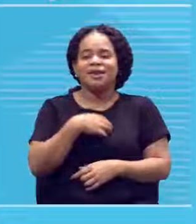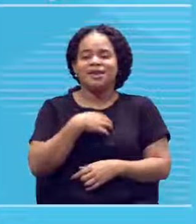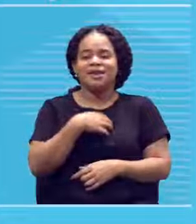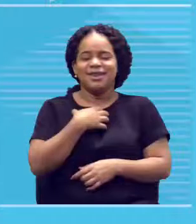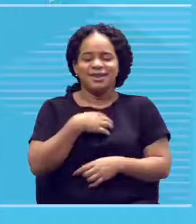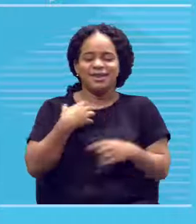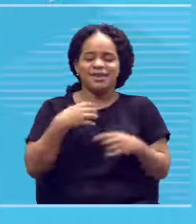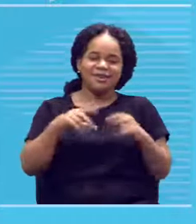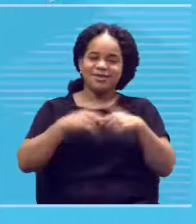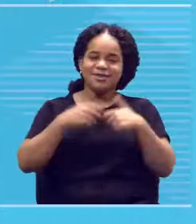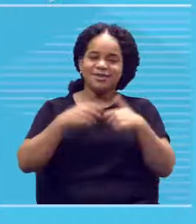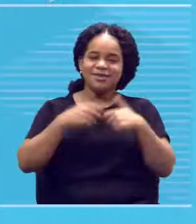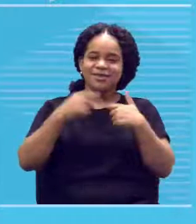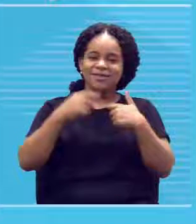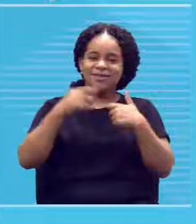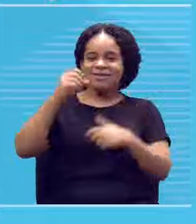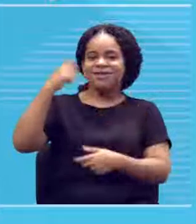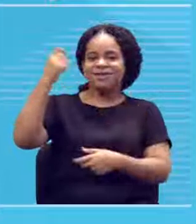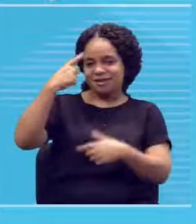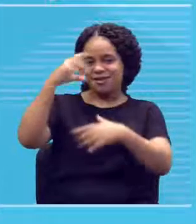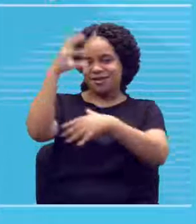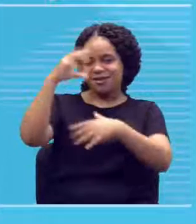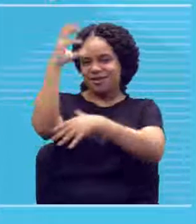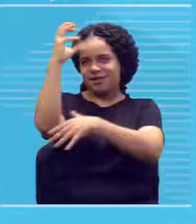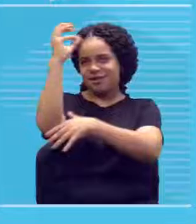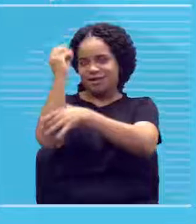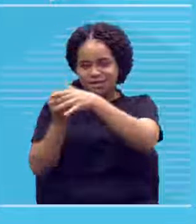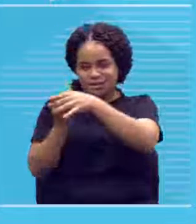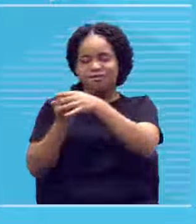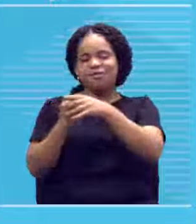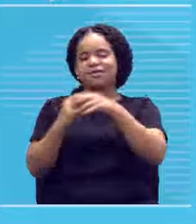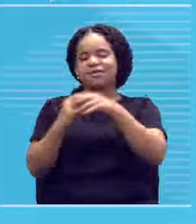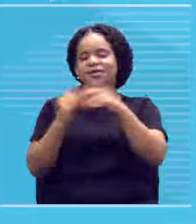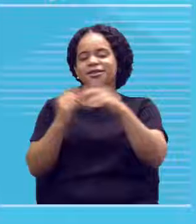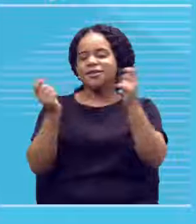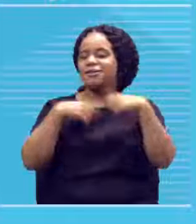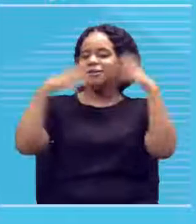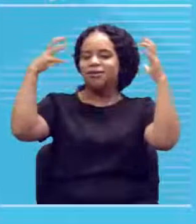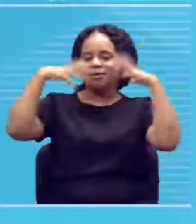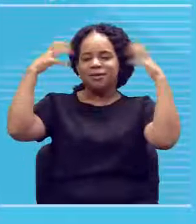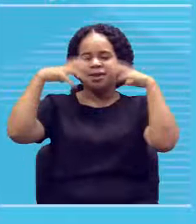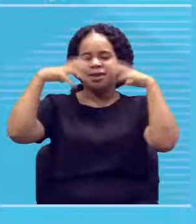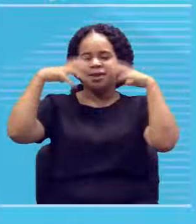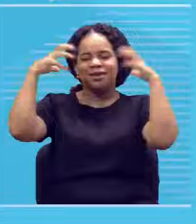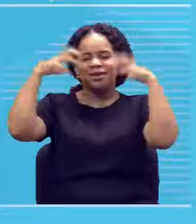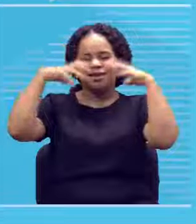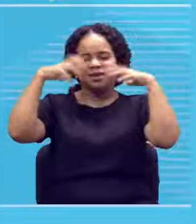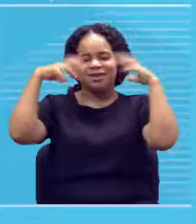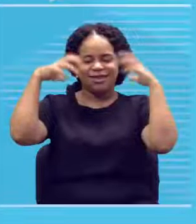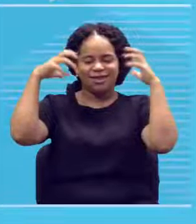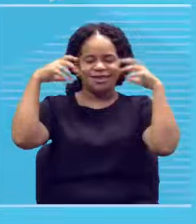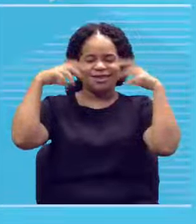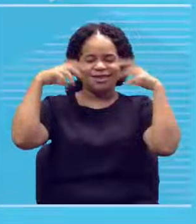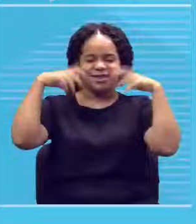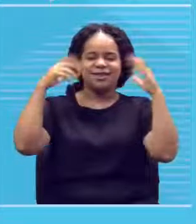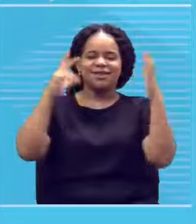arretirou fazendo cair toda chuva que há tá vendo aí é meu amigo